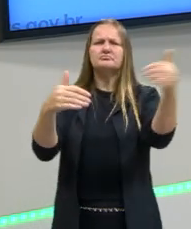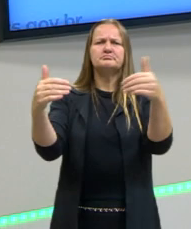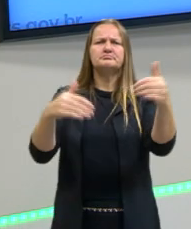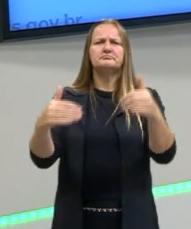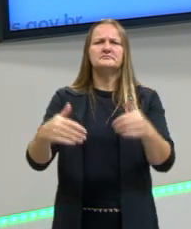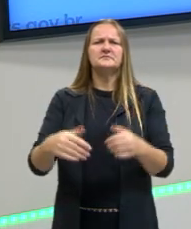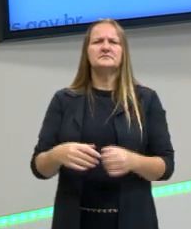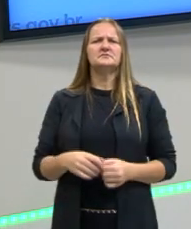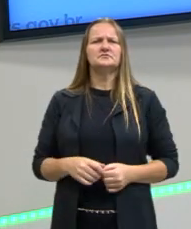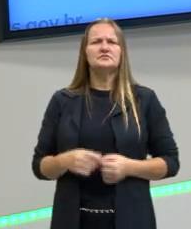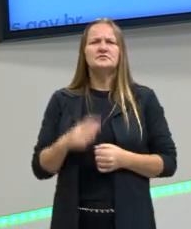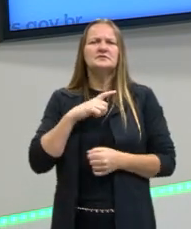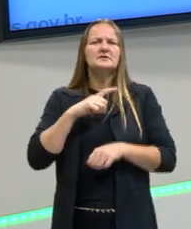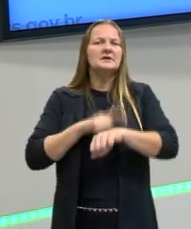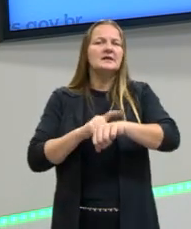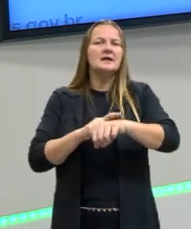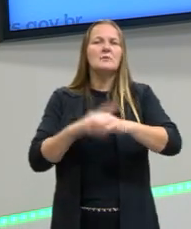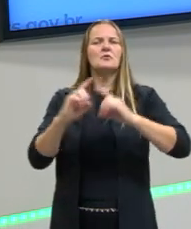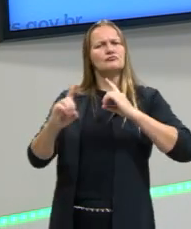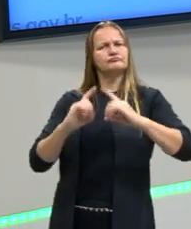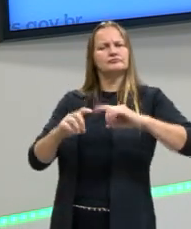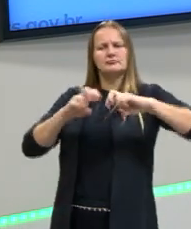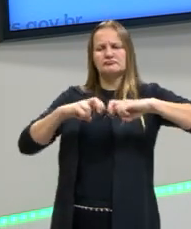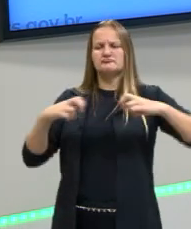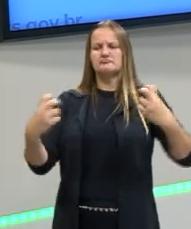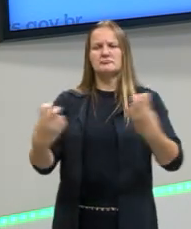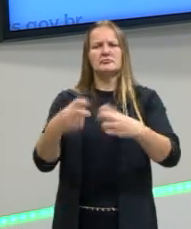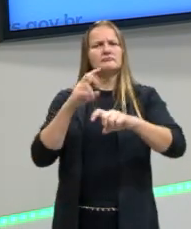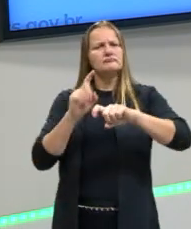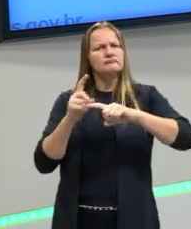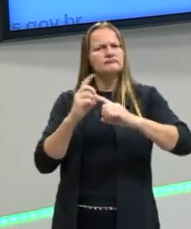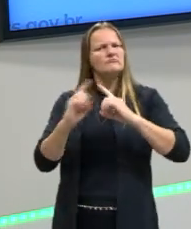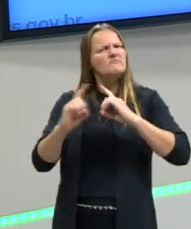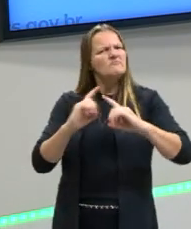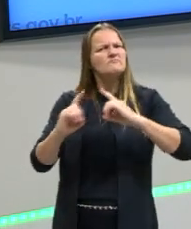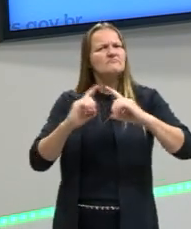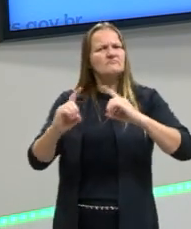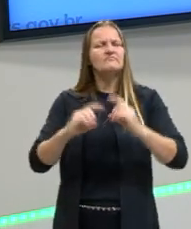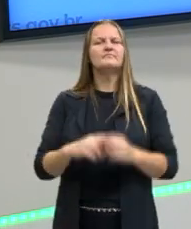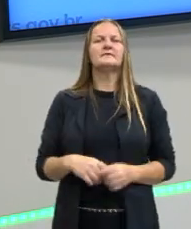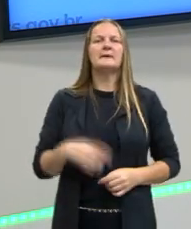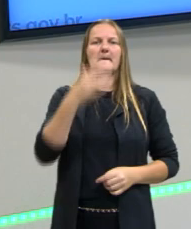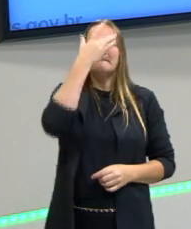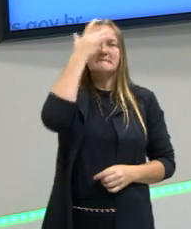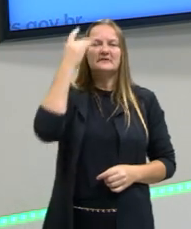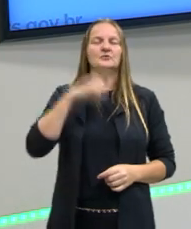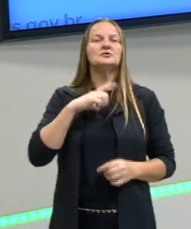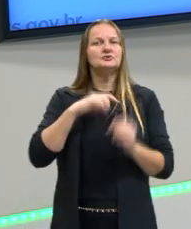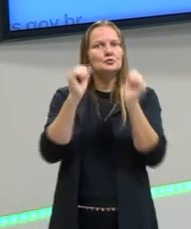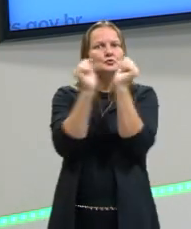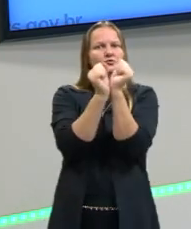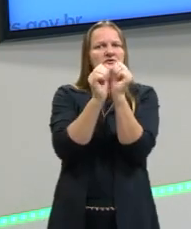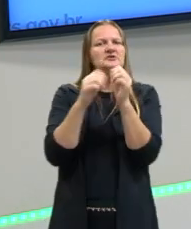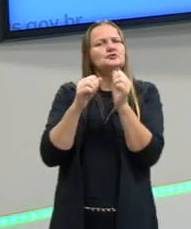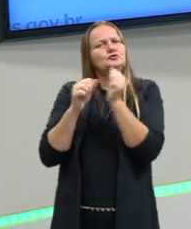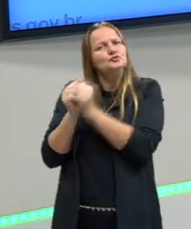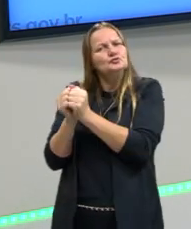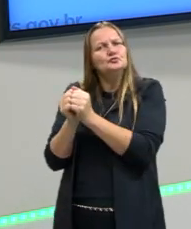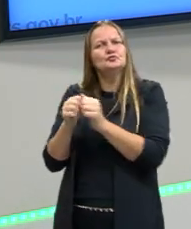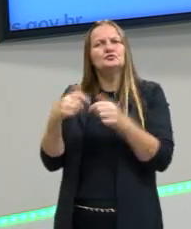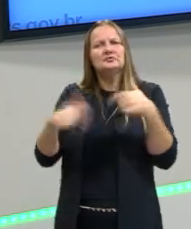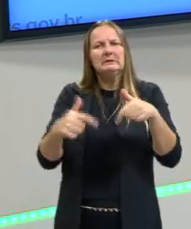diz Porém esse tempo para discussão então a maioria deles eram pessoas que tinham escravos os escravos